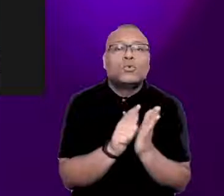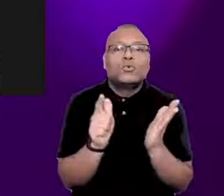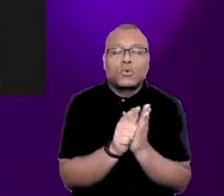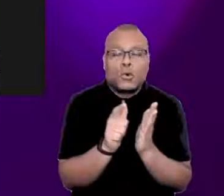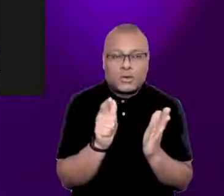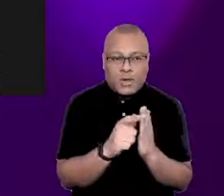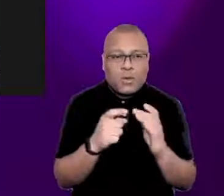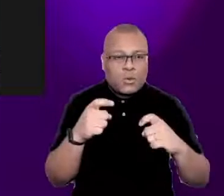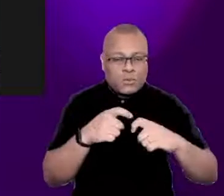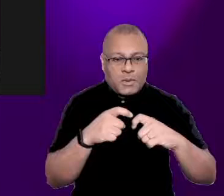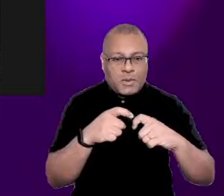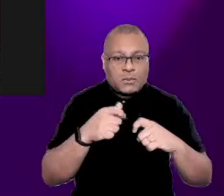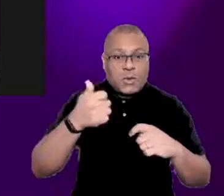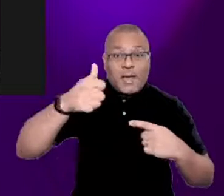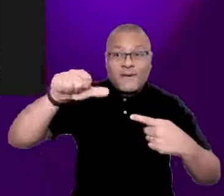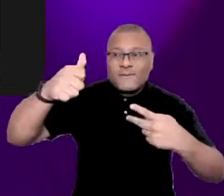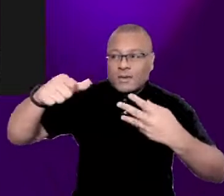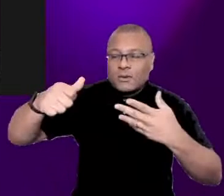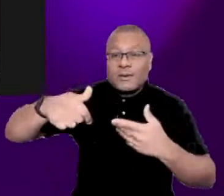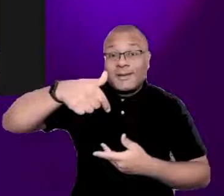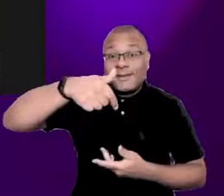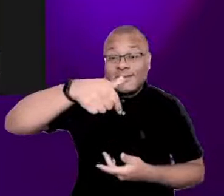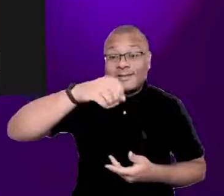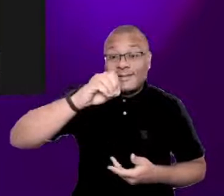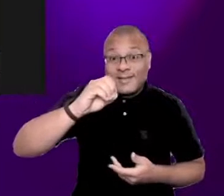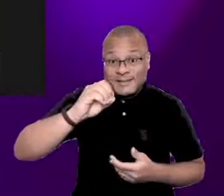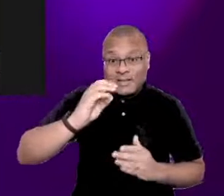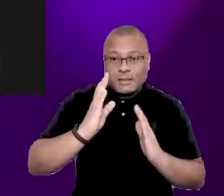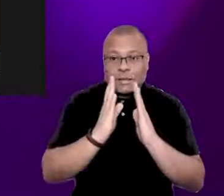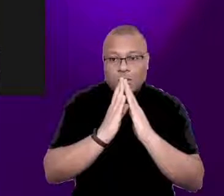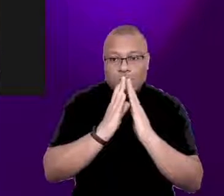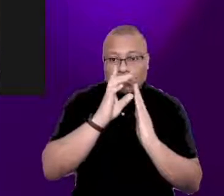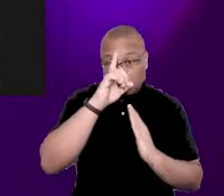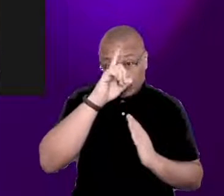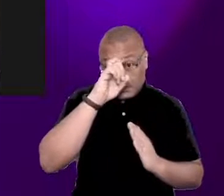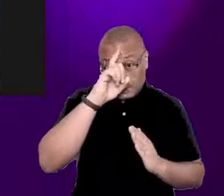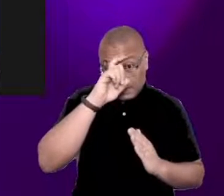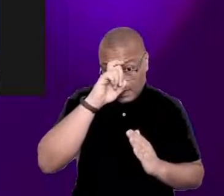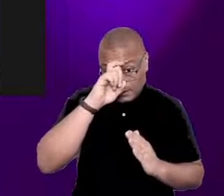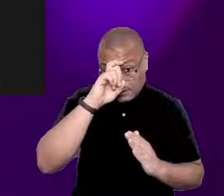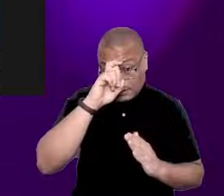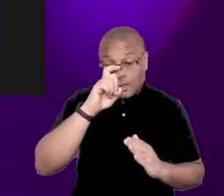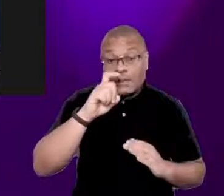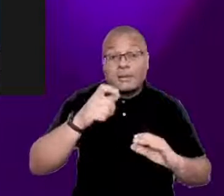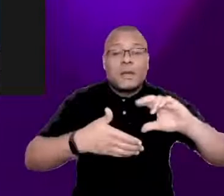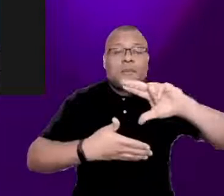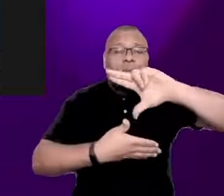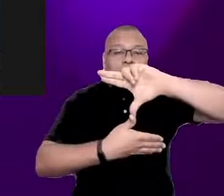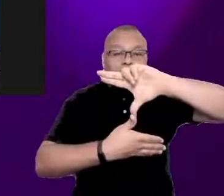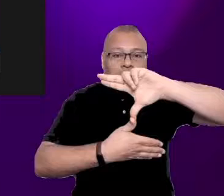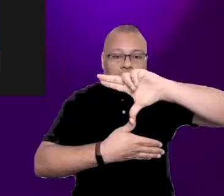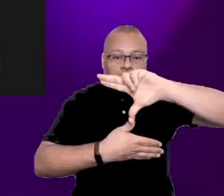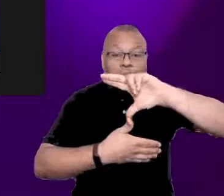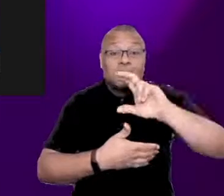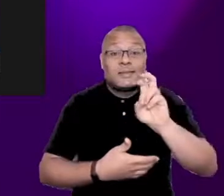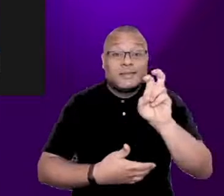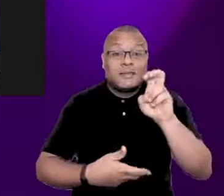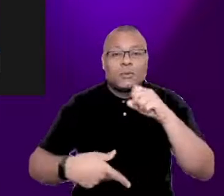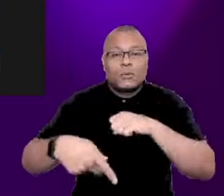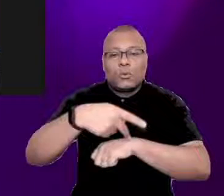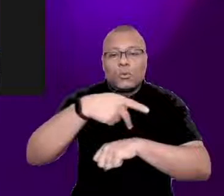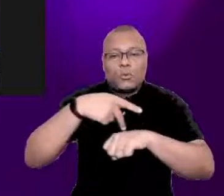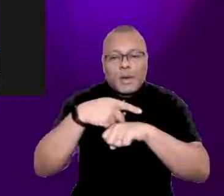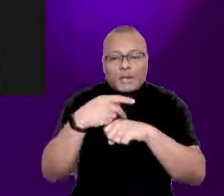nós avaliamos 70 hospitais na América Latina, de 5 países. E o que eles trouxeram